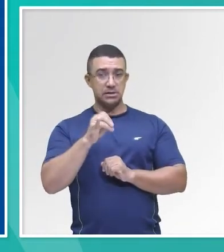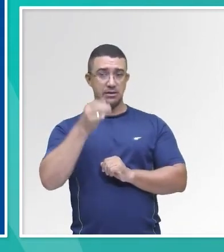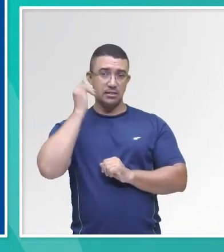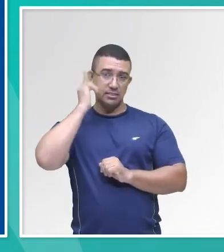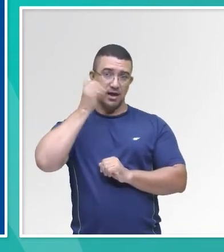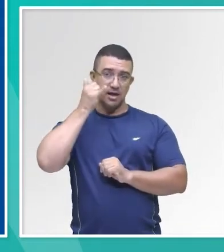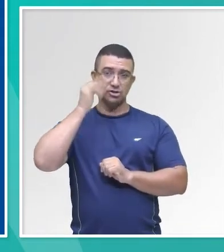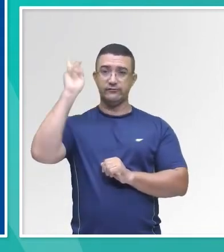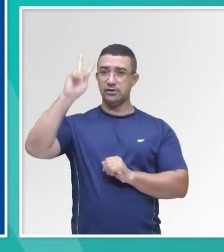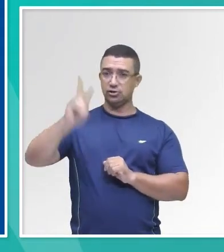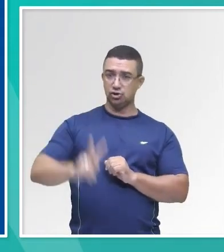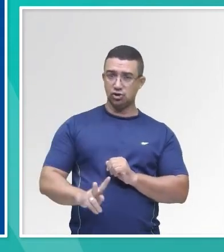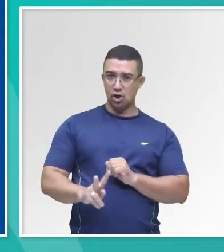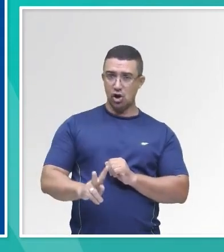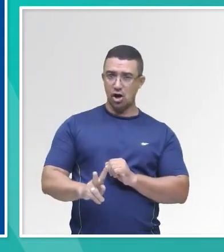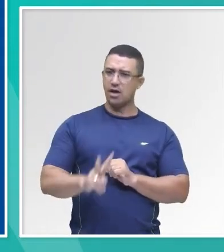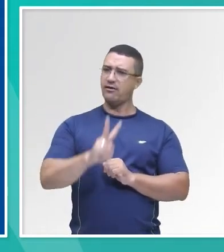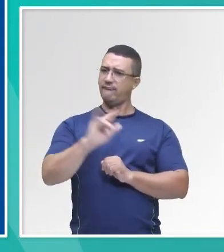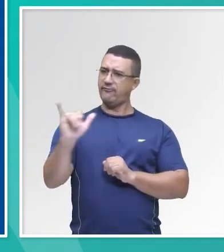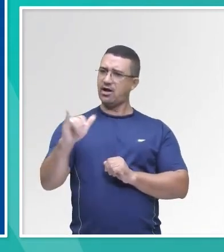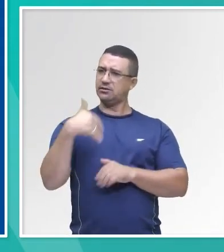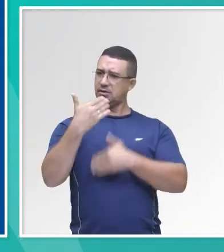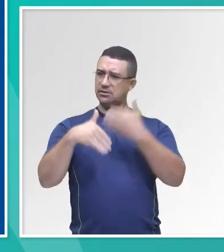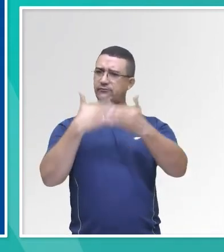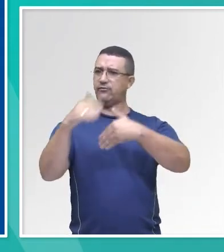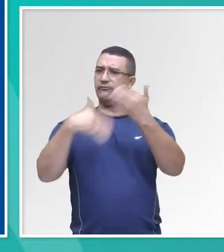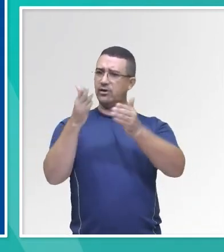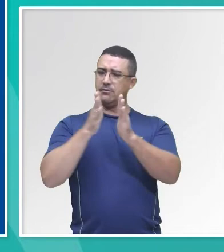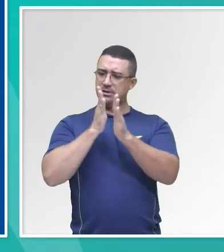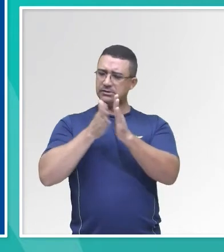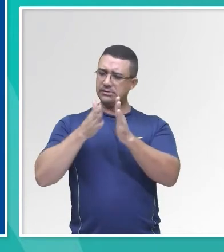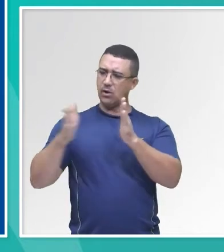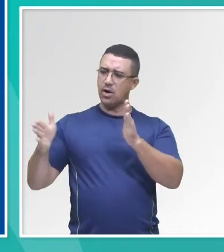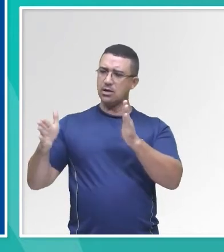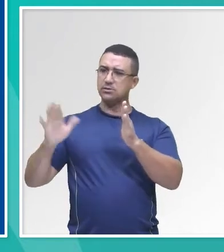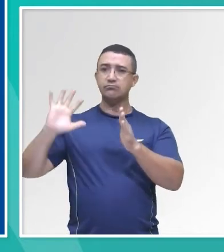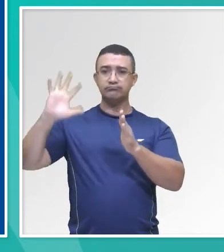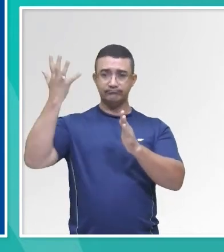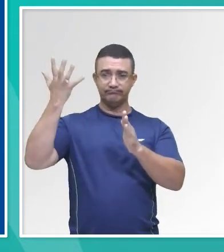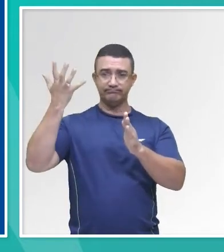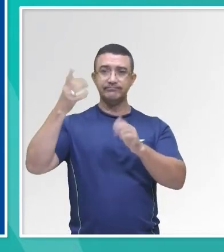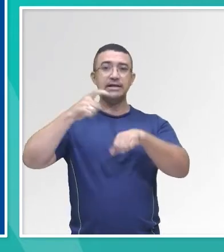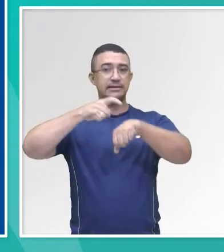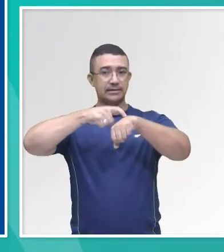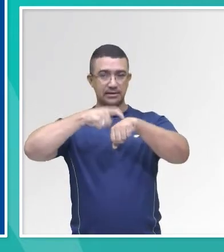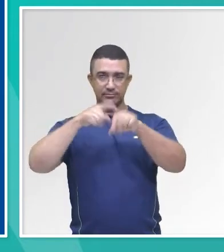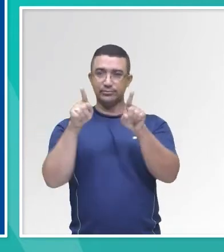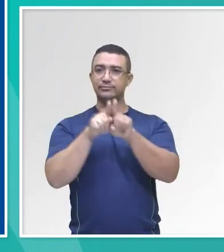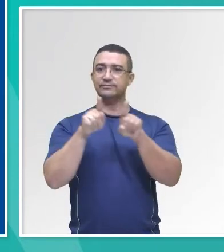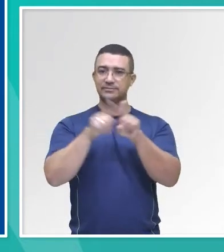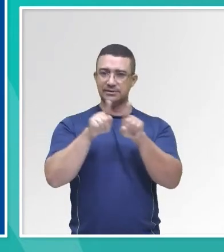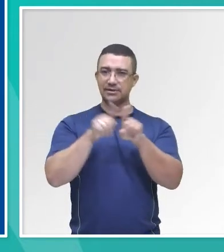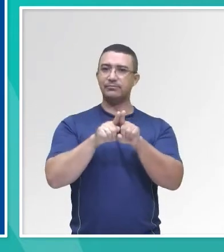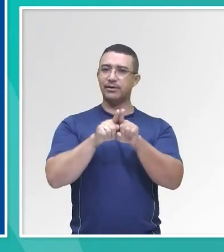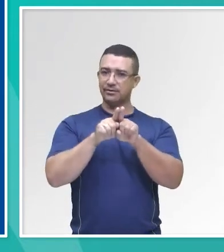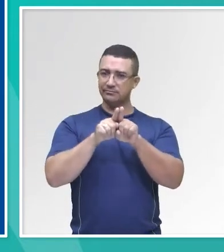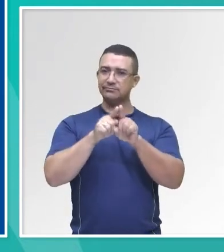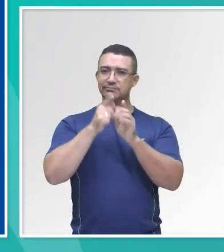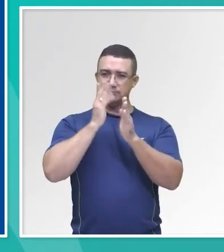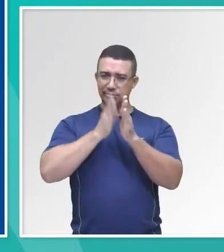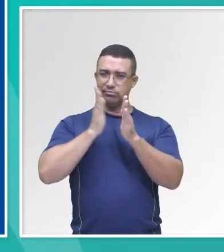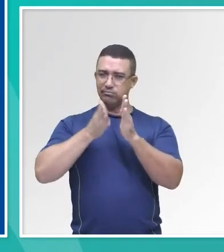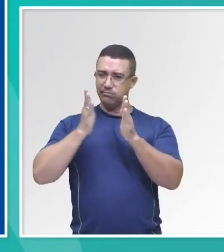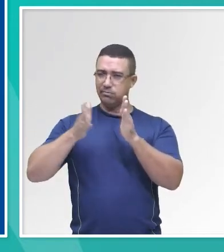se desenrolar através de uma sequência de fatos, né? O tempo também. O tempo ele vai seguir a mesma coisa, o tempo